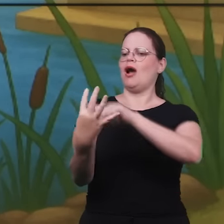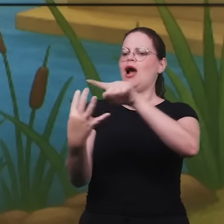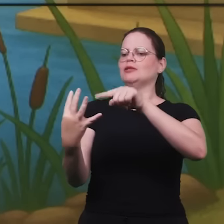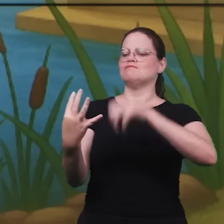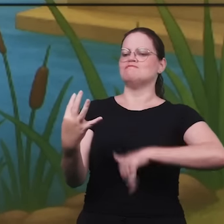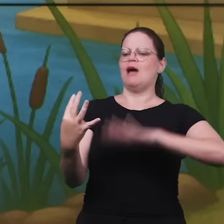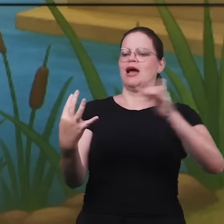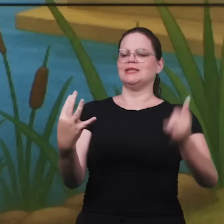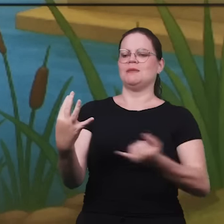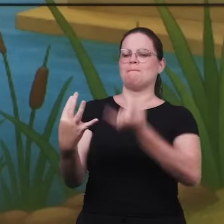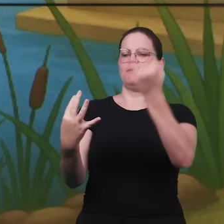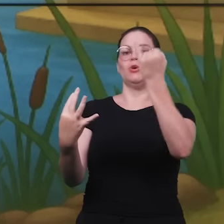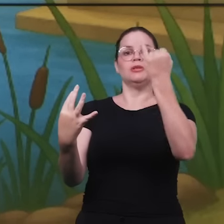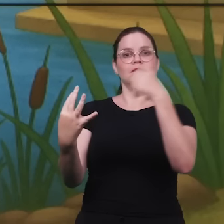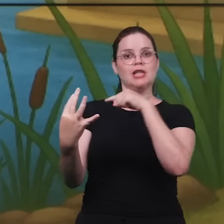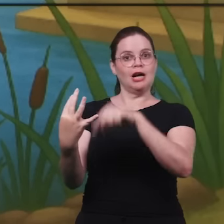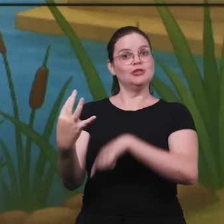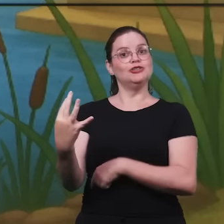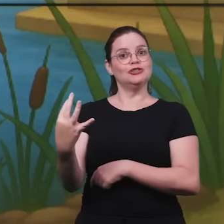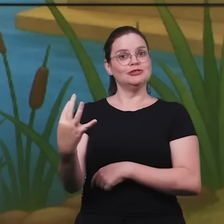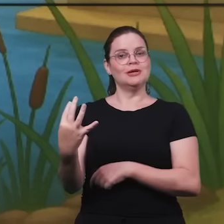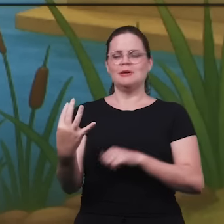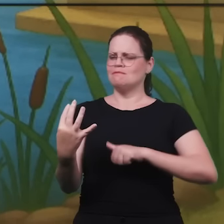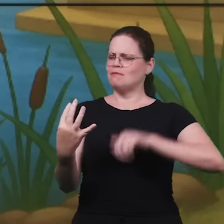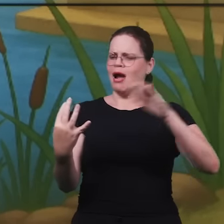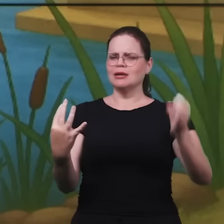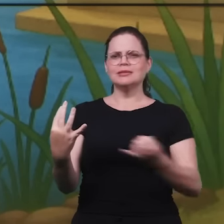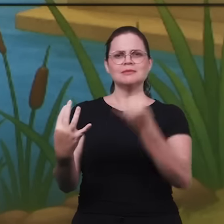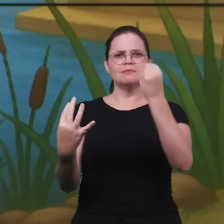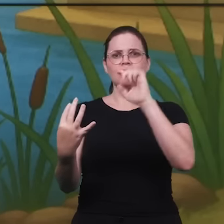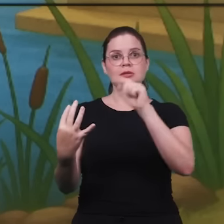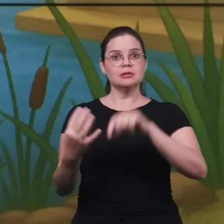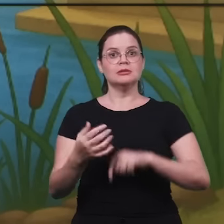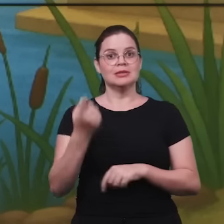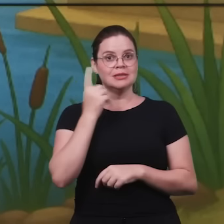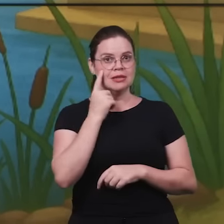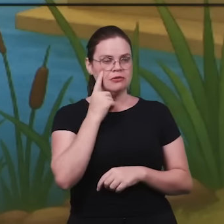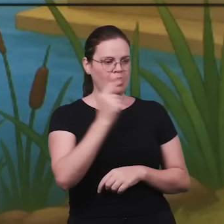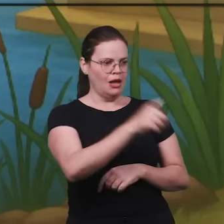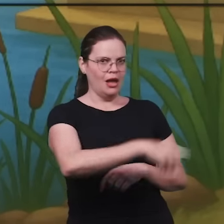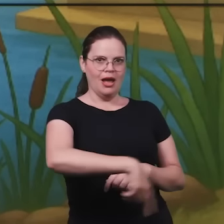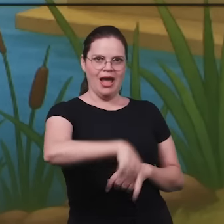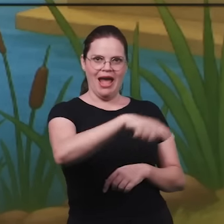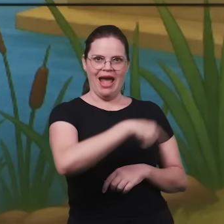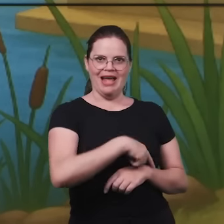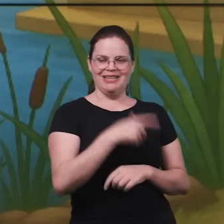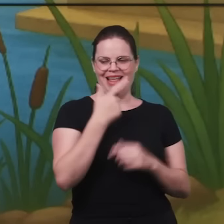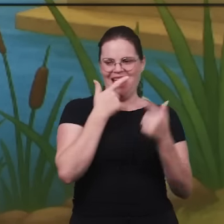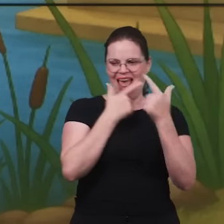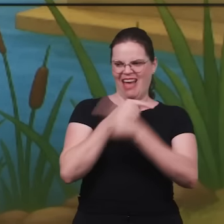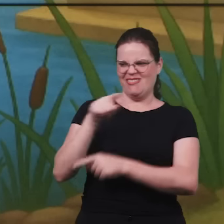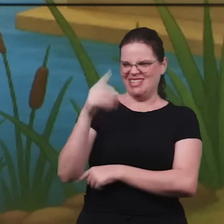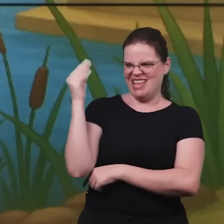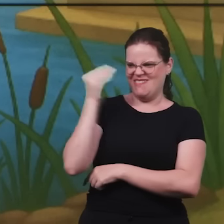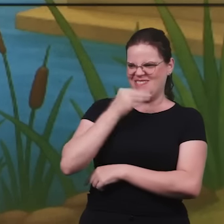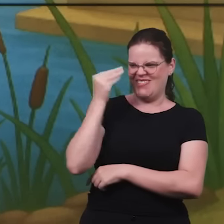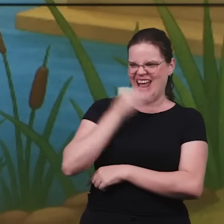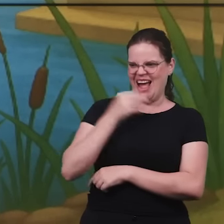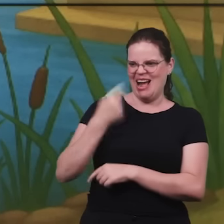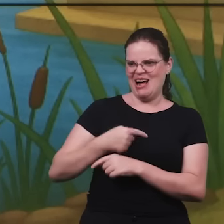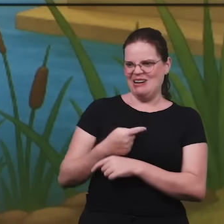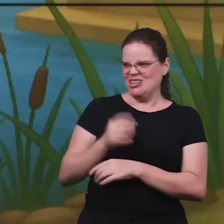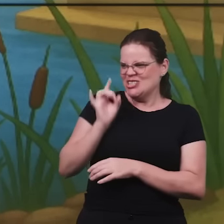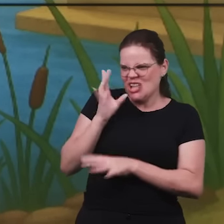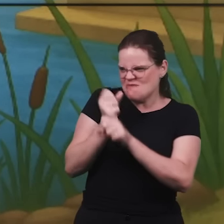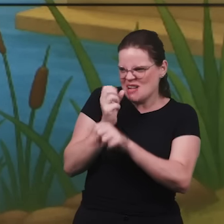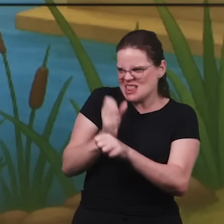reino. Viram só o que aconteceu? Quando todos pensavam que eles ficariam mais fracos, eles